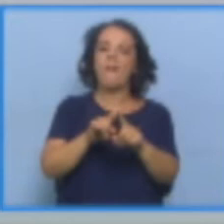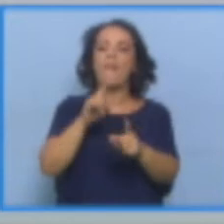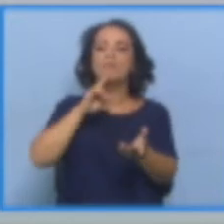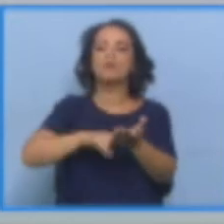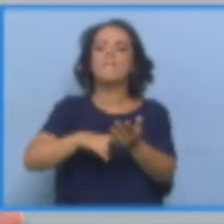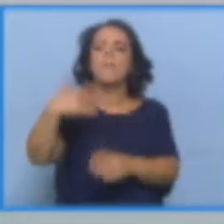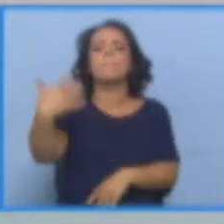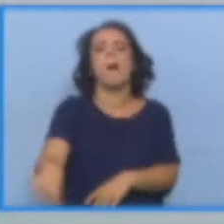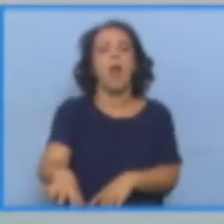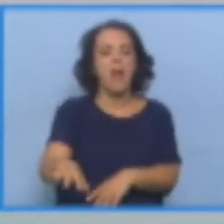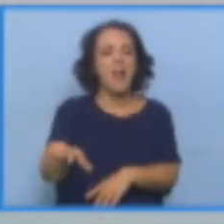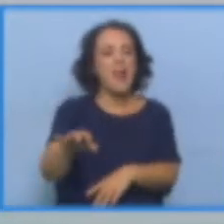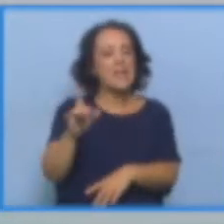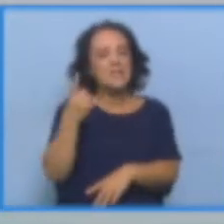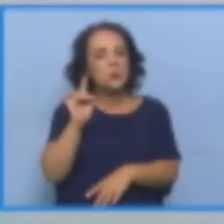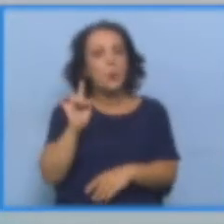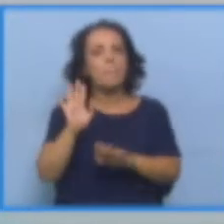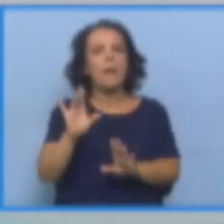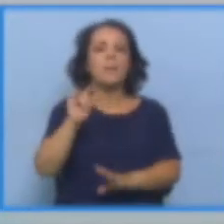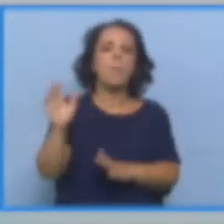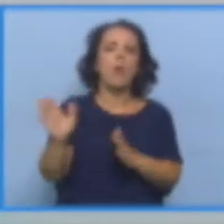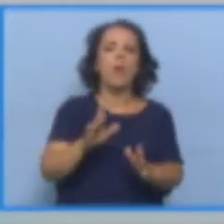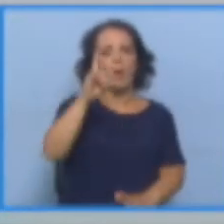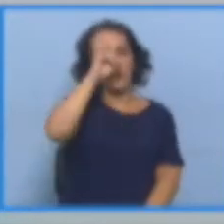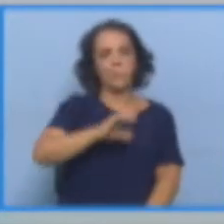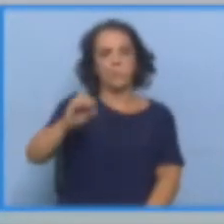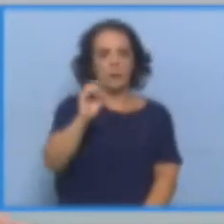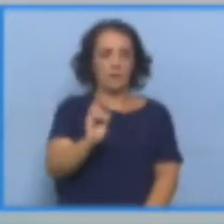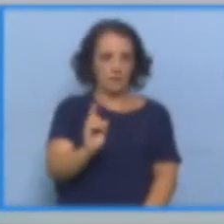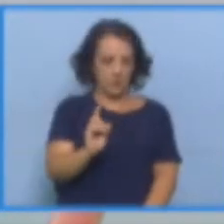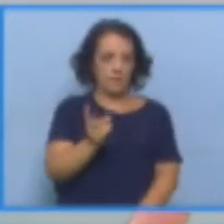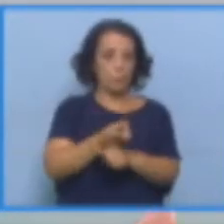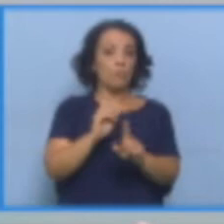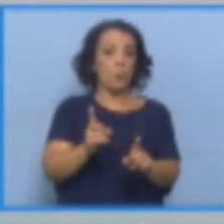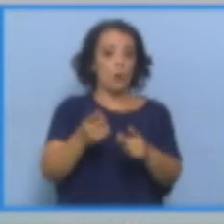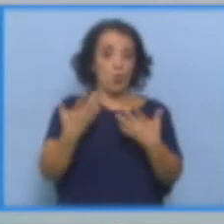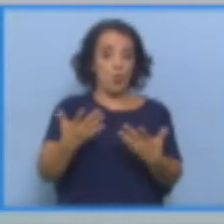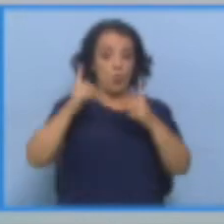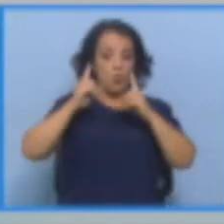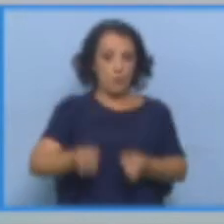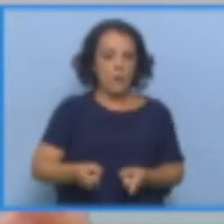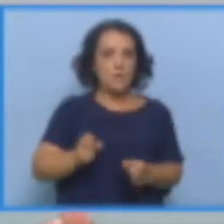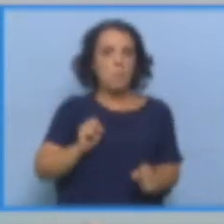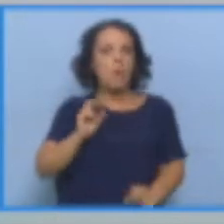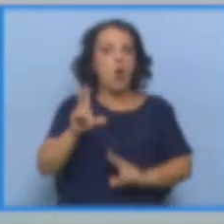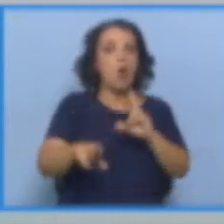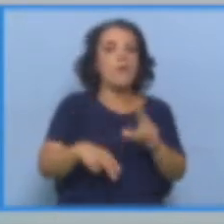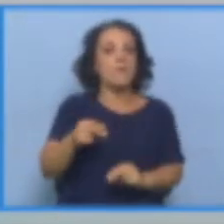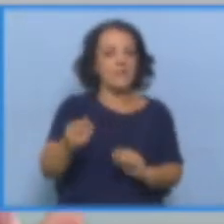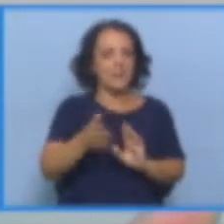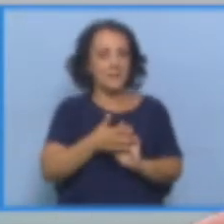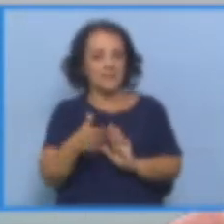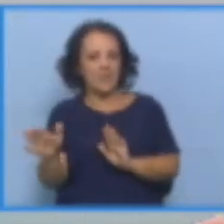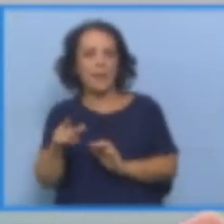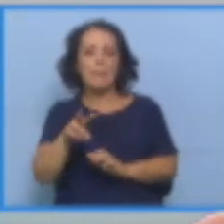mas quer dizer que nós não temos que ser também ingênuos. Há neste momento uma dinâmica que começa a ficar na moda de saída. Não é